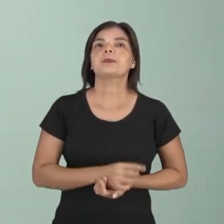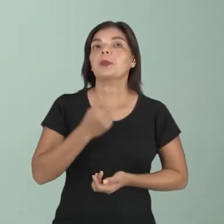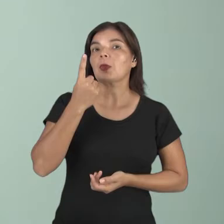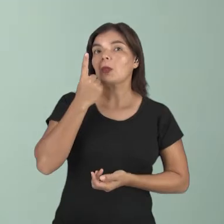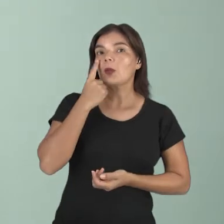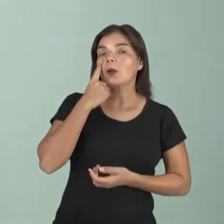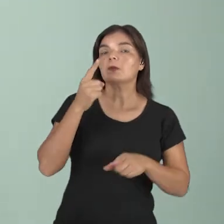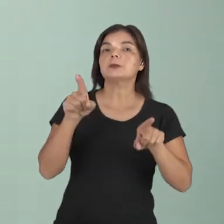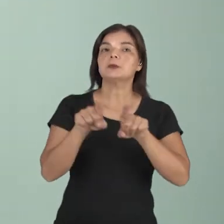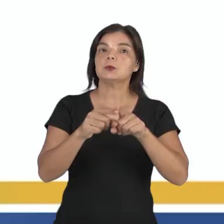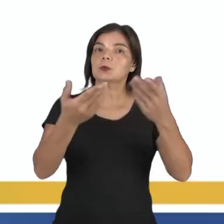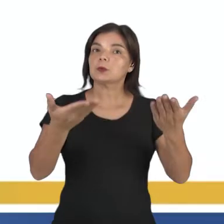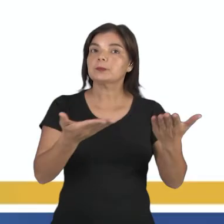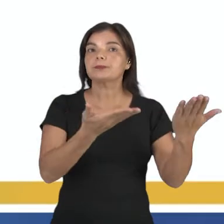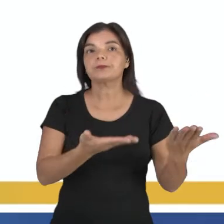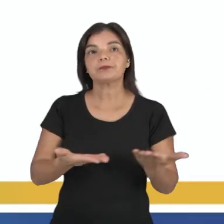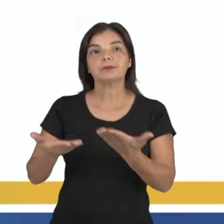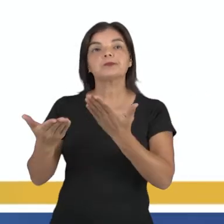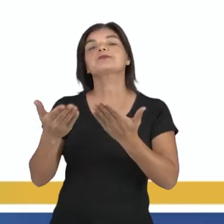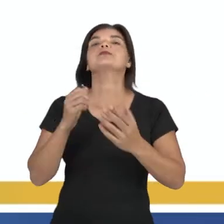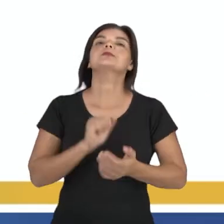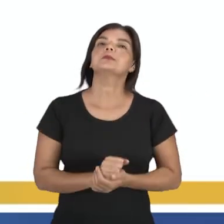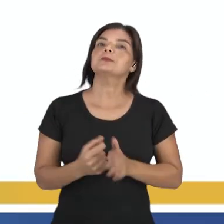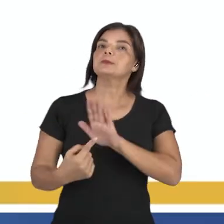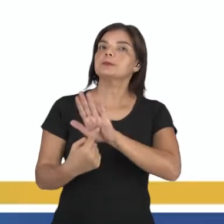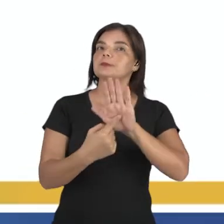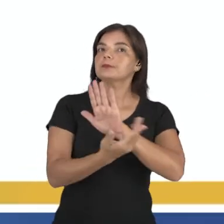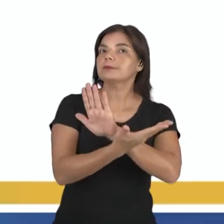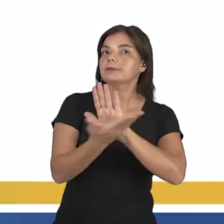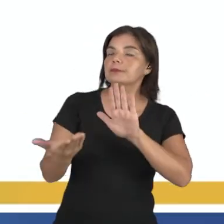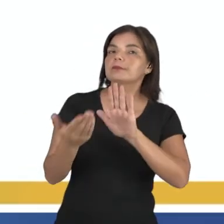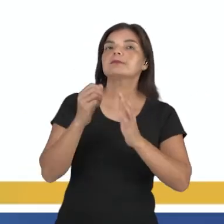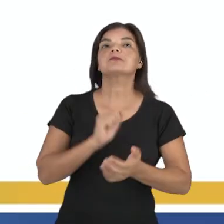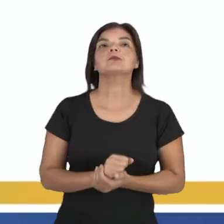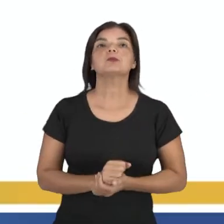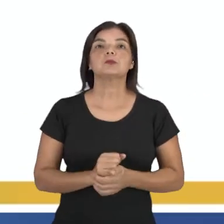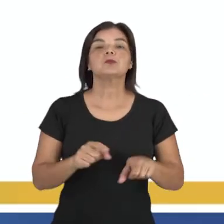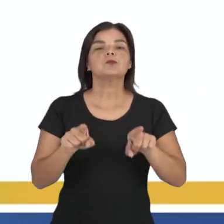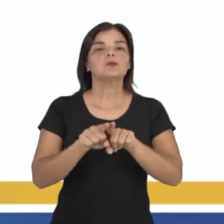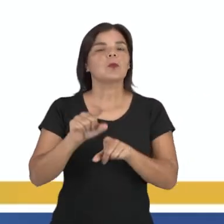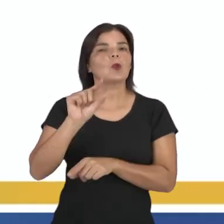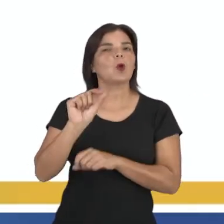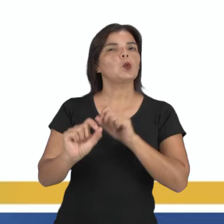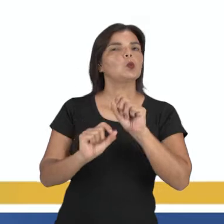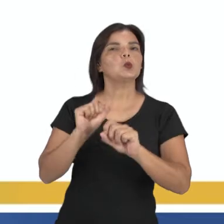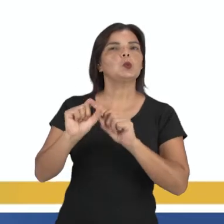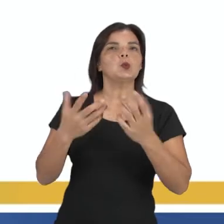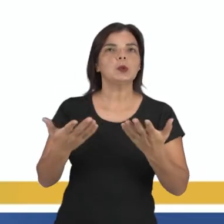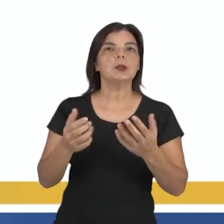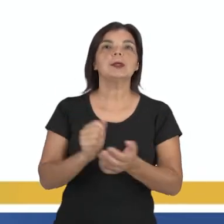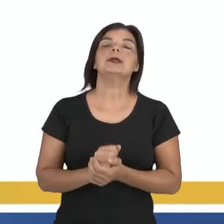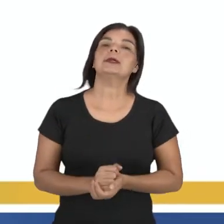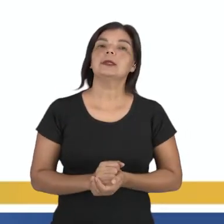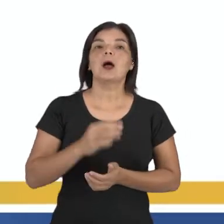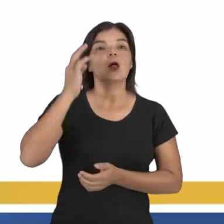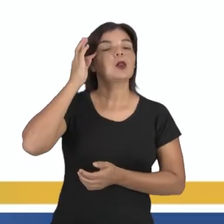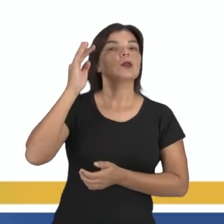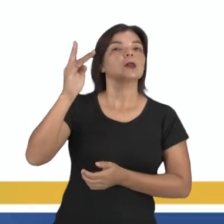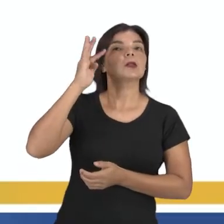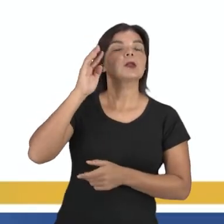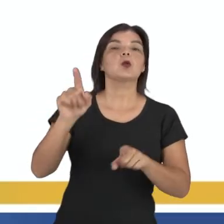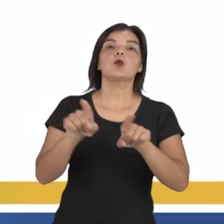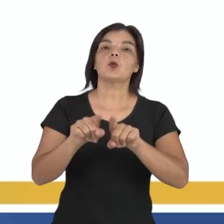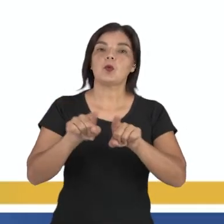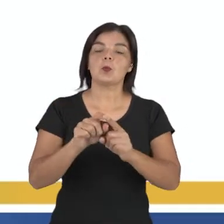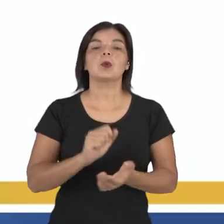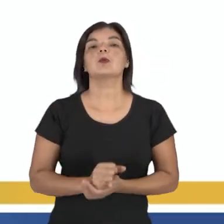Vamos seguir? E a partir de agora, eu apresento a todos vocês um pouco da teoria